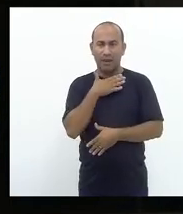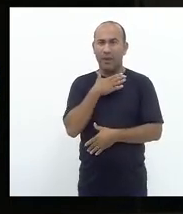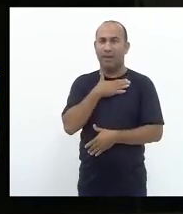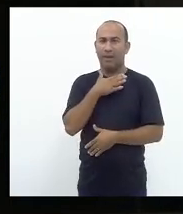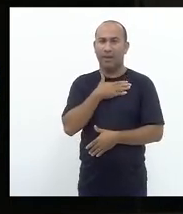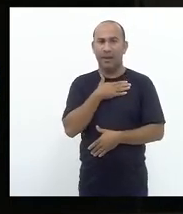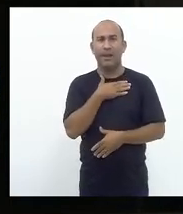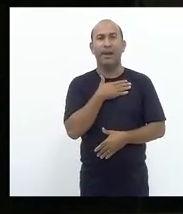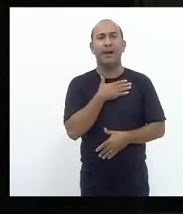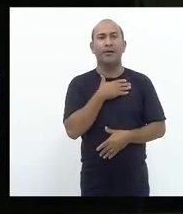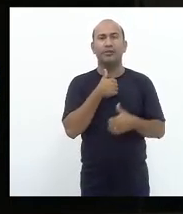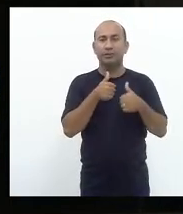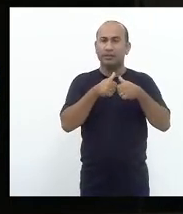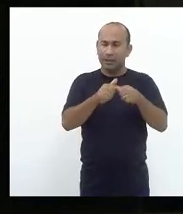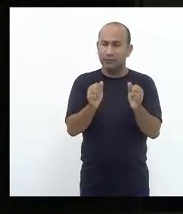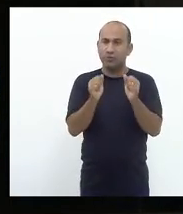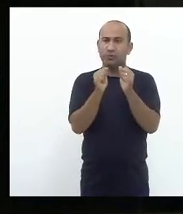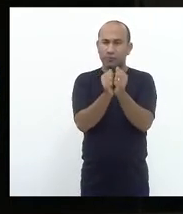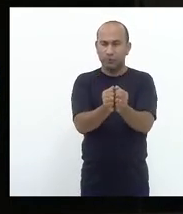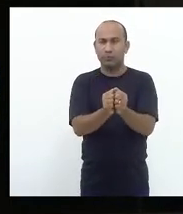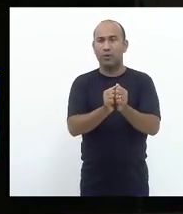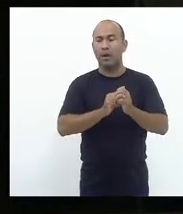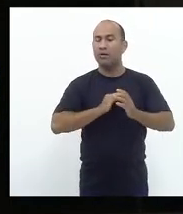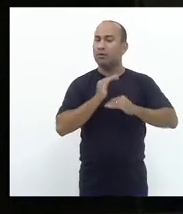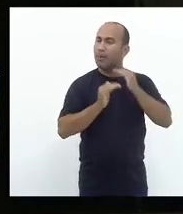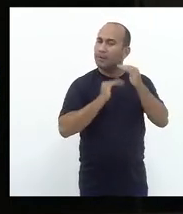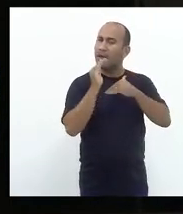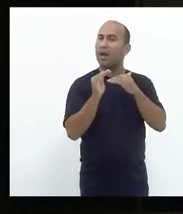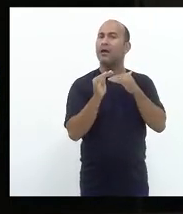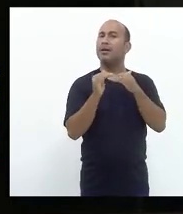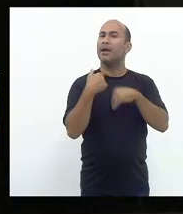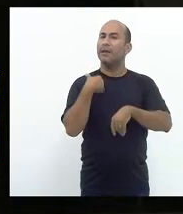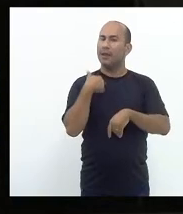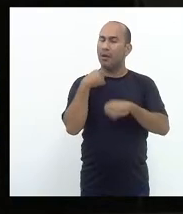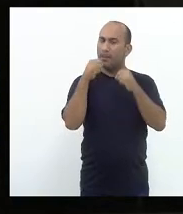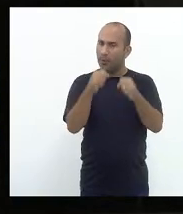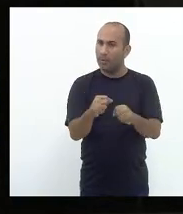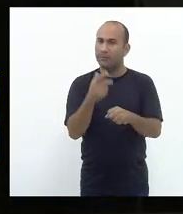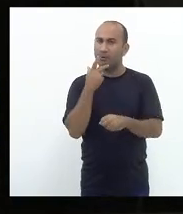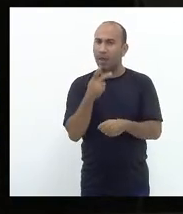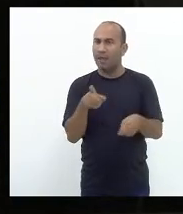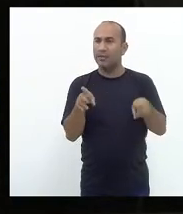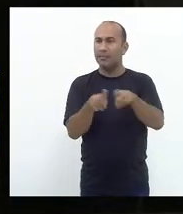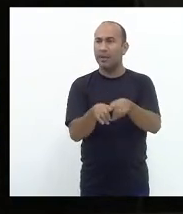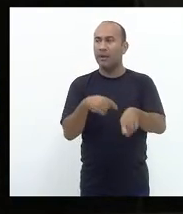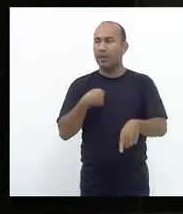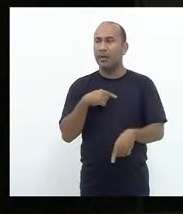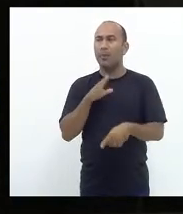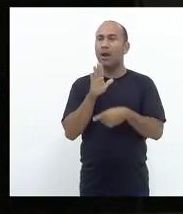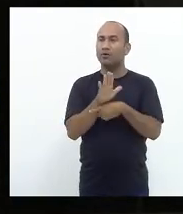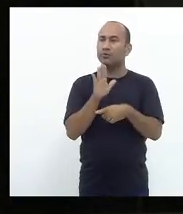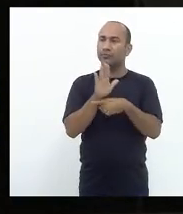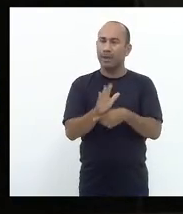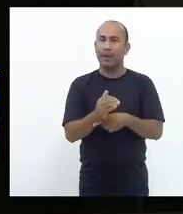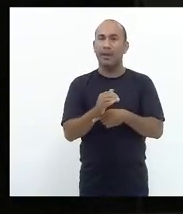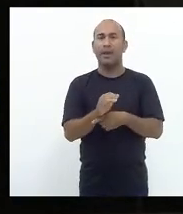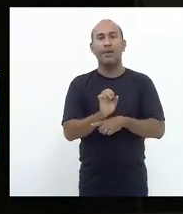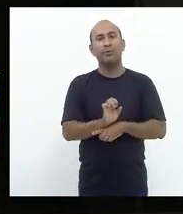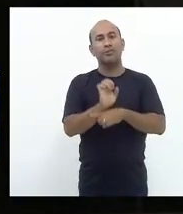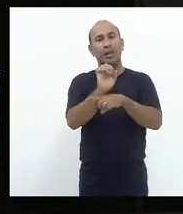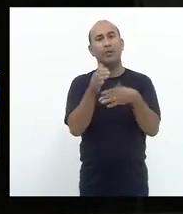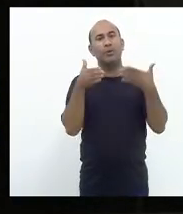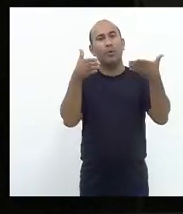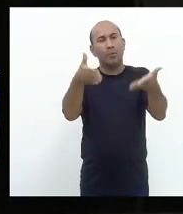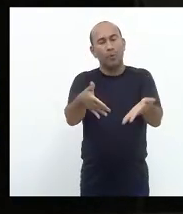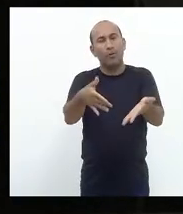uma das que participei desse processo, e eu posso dizer que eu também ajudei o Estado a hoje